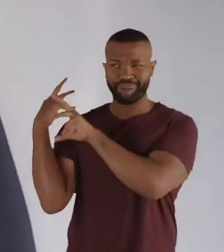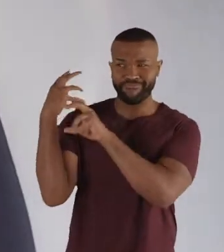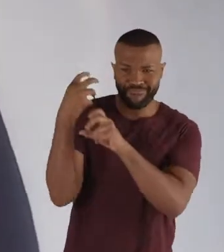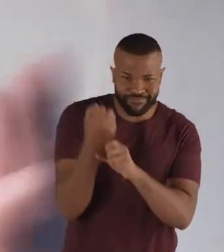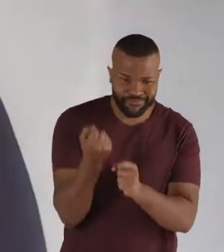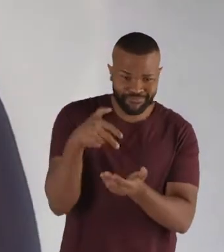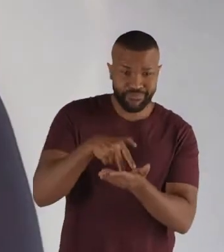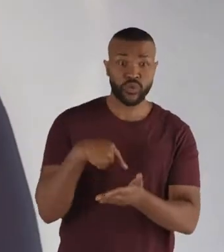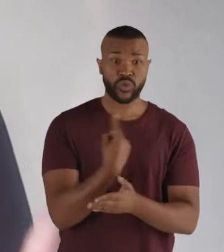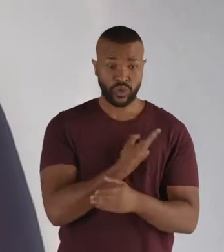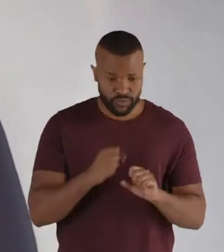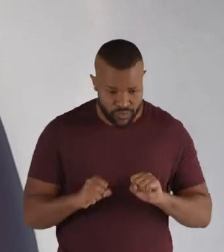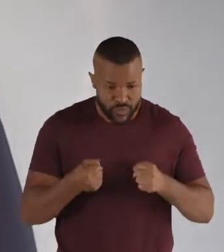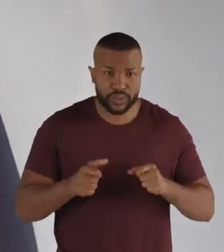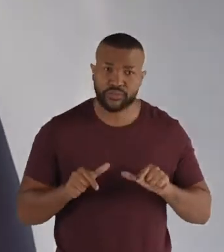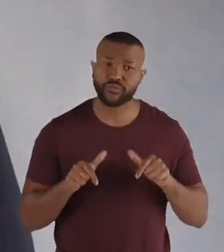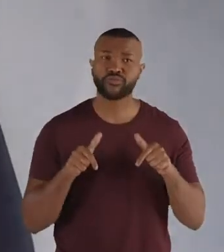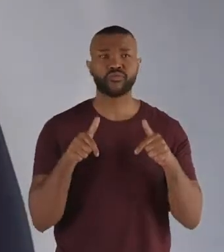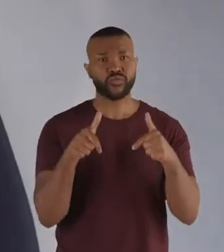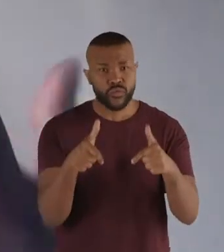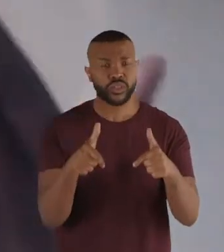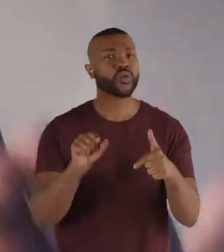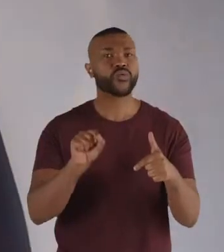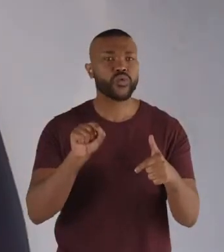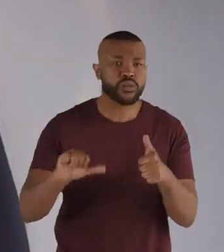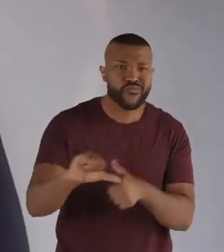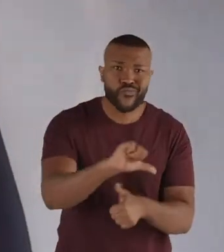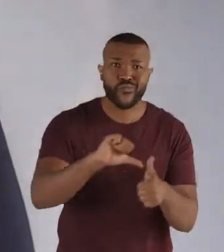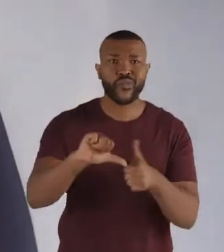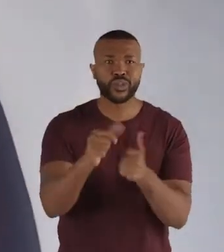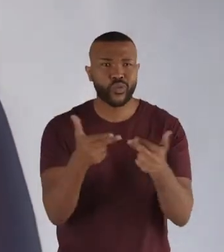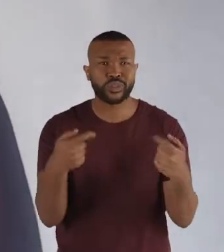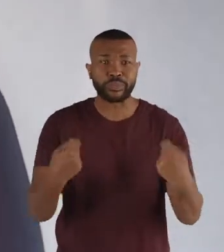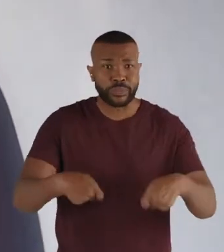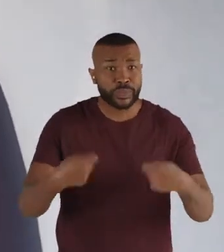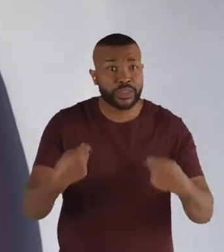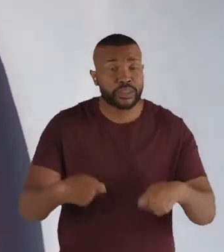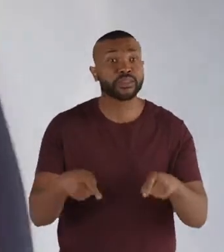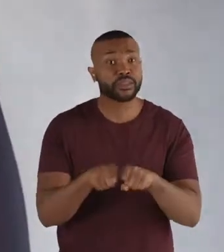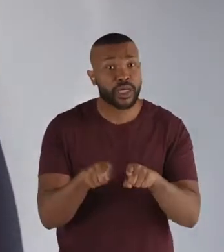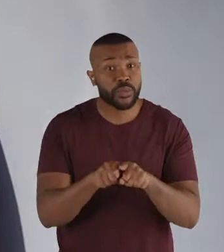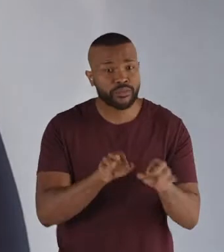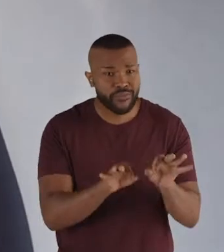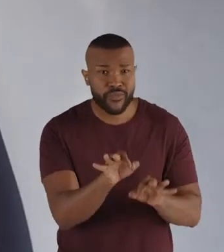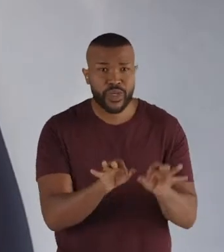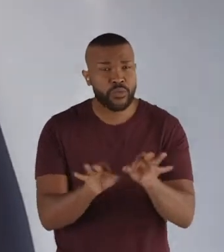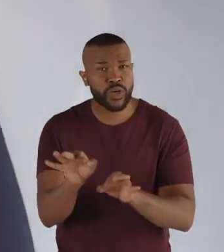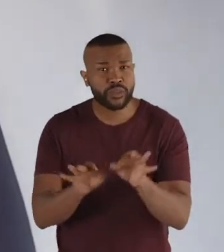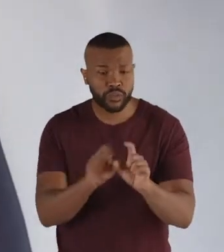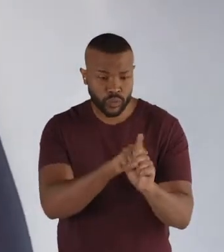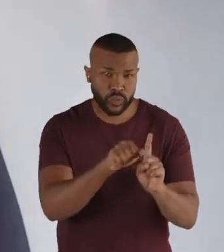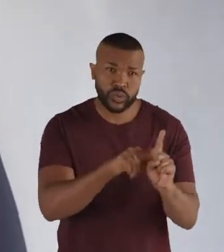e estamos engajados nessa luta para a transformação necessária, qual seja a da Constituição de